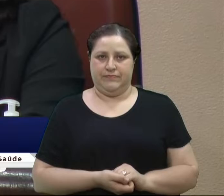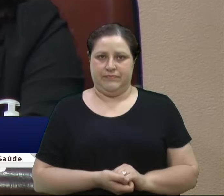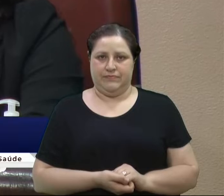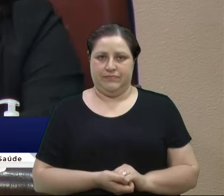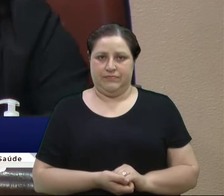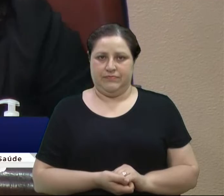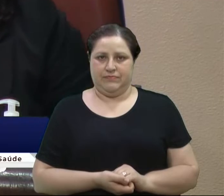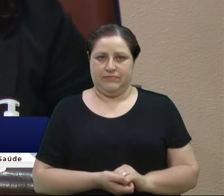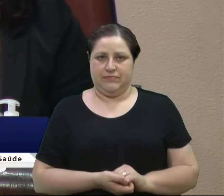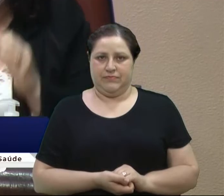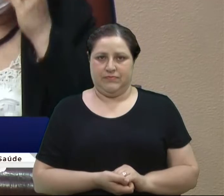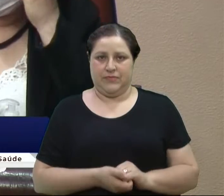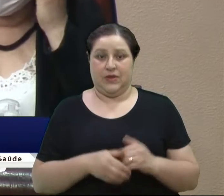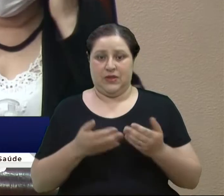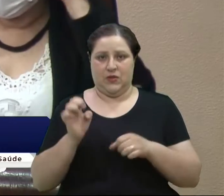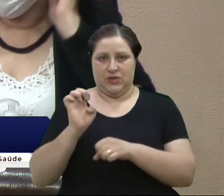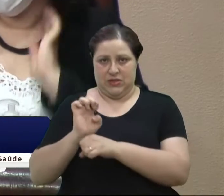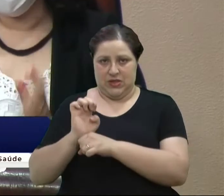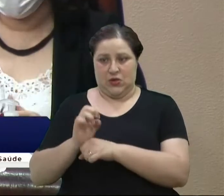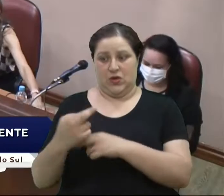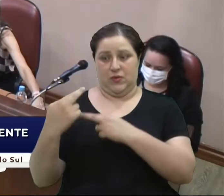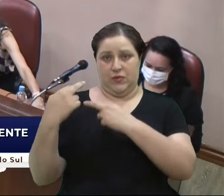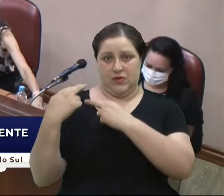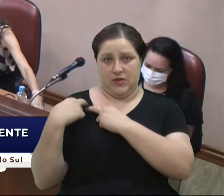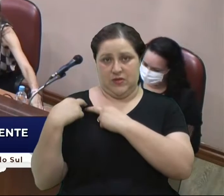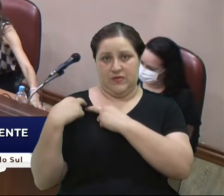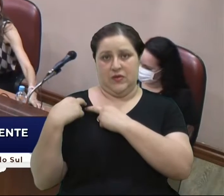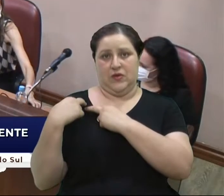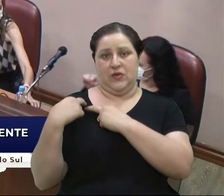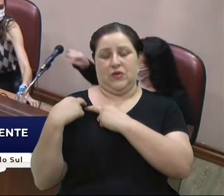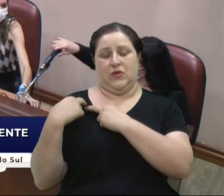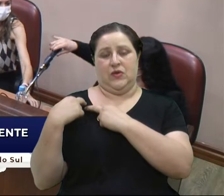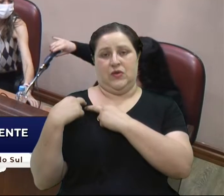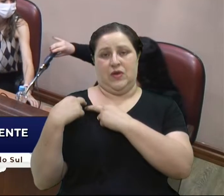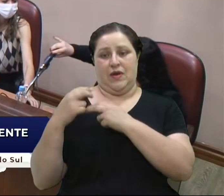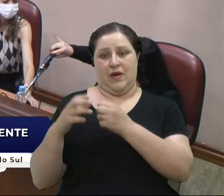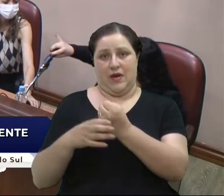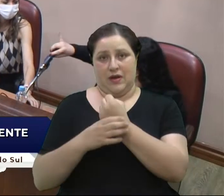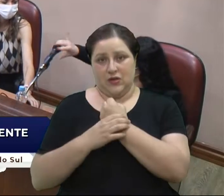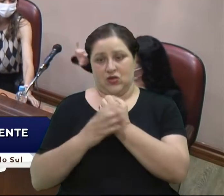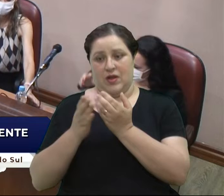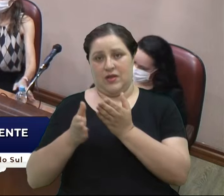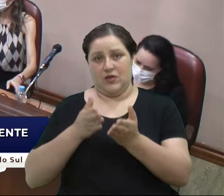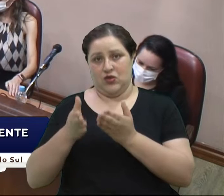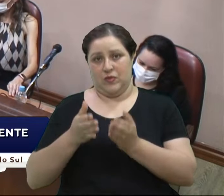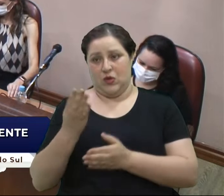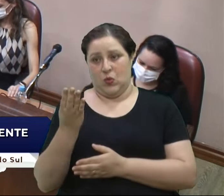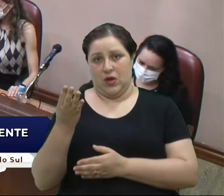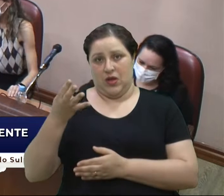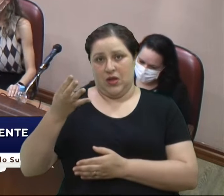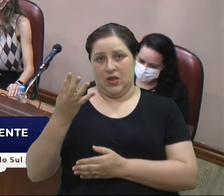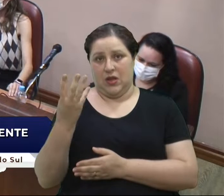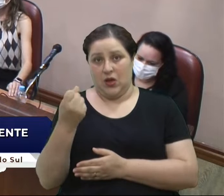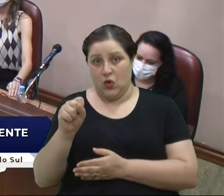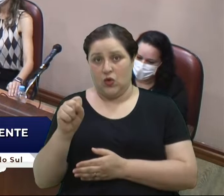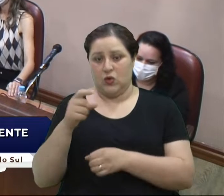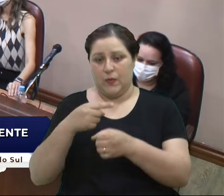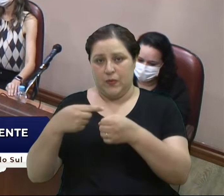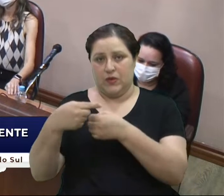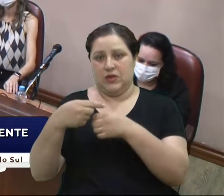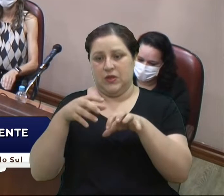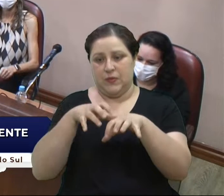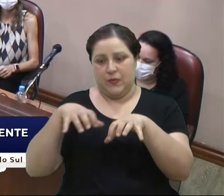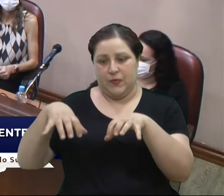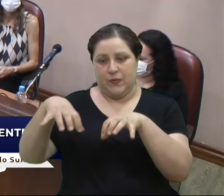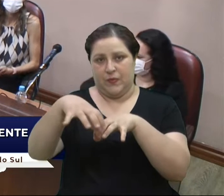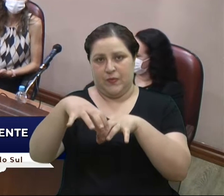Isso aí. Obrigado, Cláudia. Antes de passar a palavra para o Sandro, né, para dar um panorama do Hospital Geral e também das obras